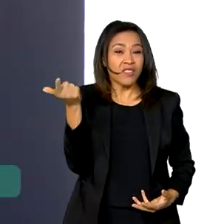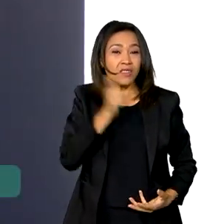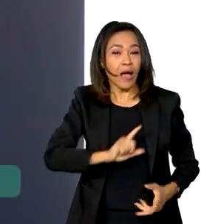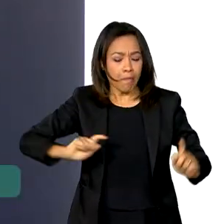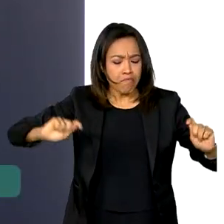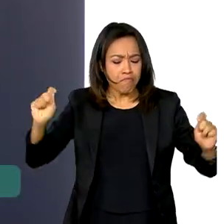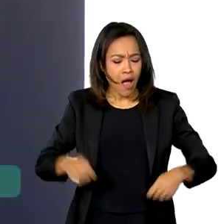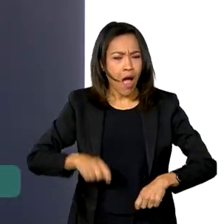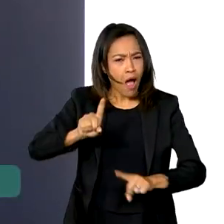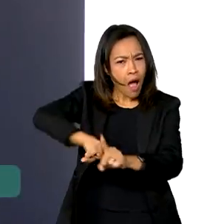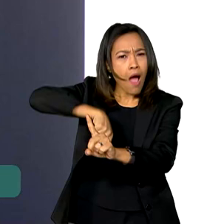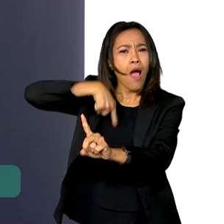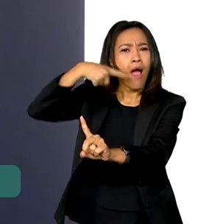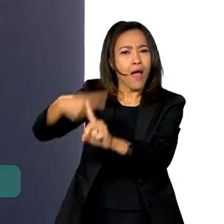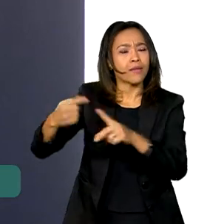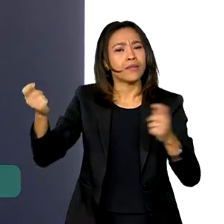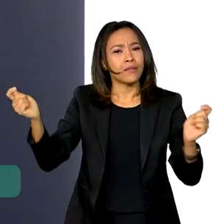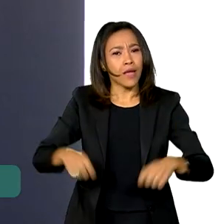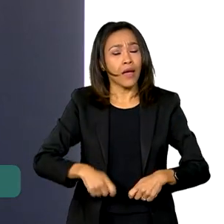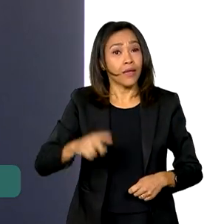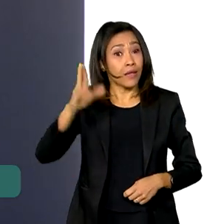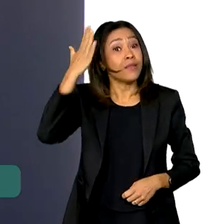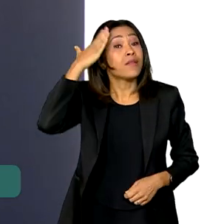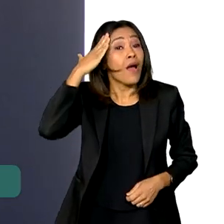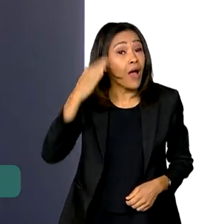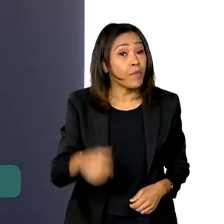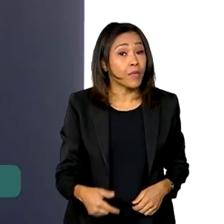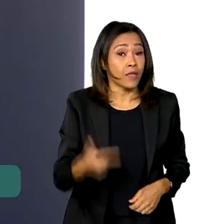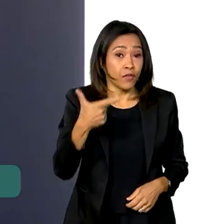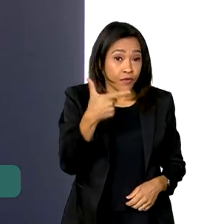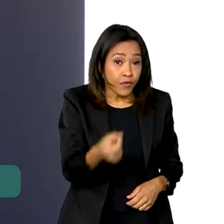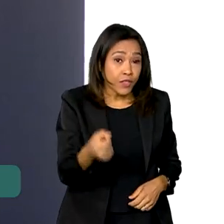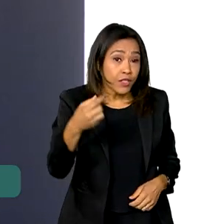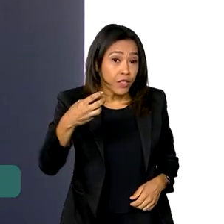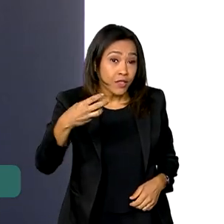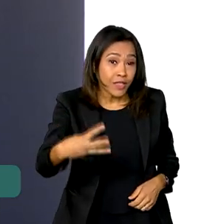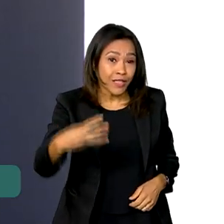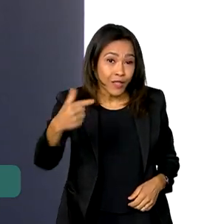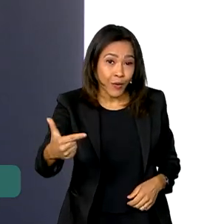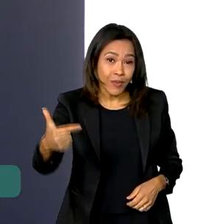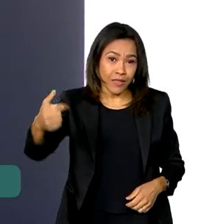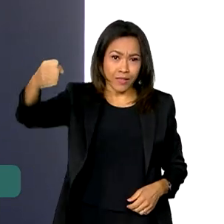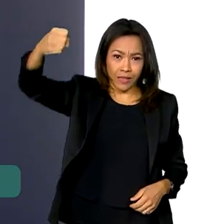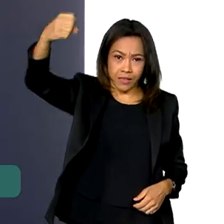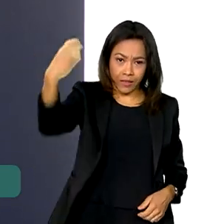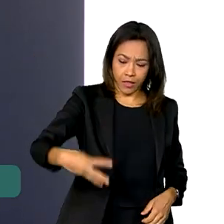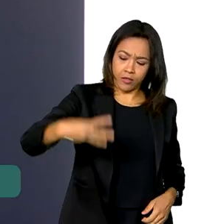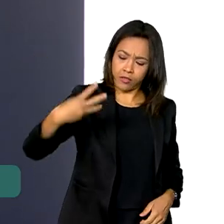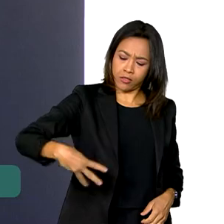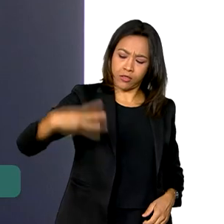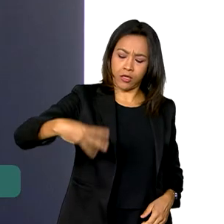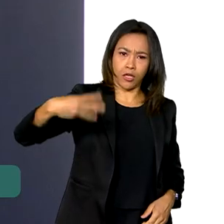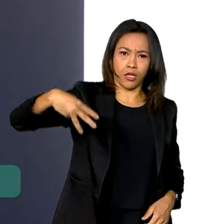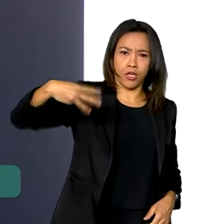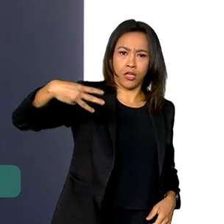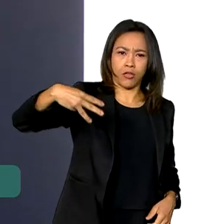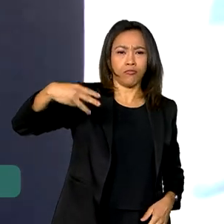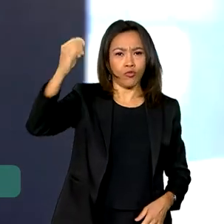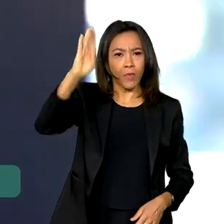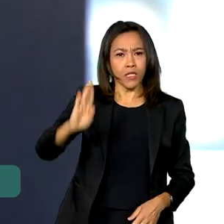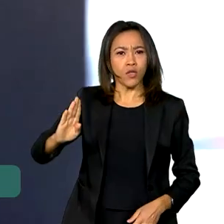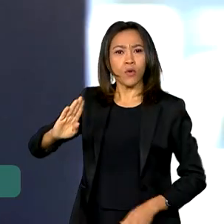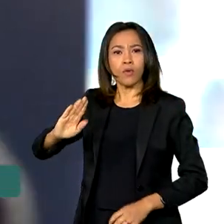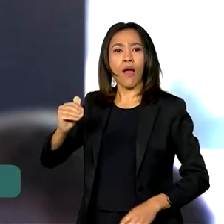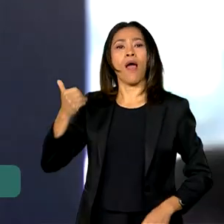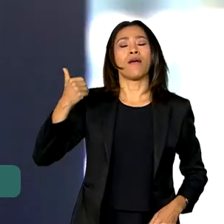quem sabe, presidente Lula, em 2032 a gente vai celebrar aqui a terceira posição à frente dos Estados Unidos.